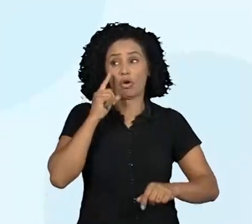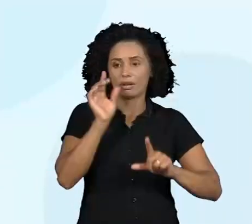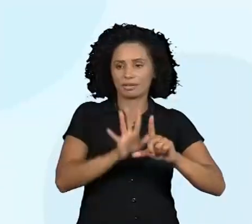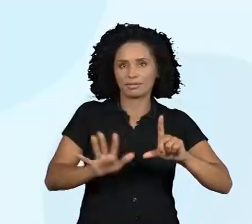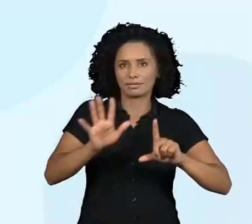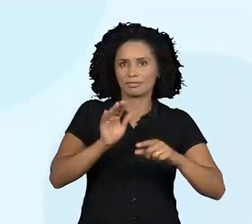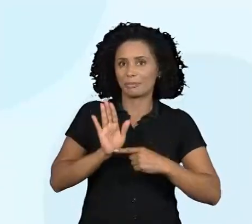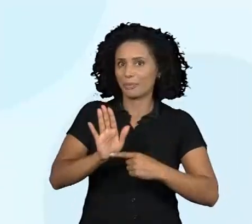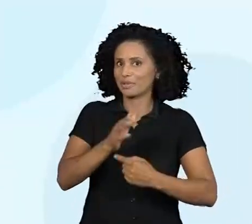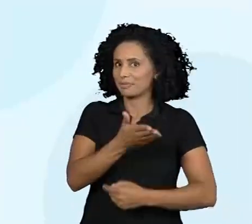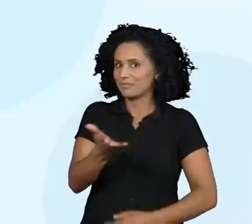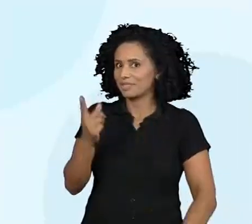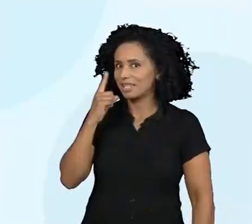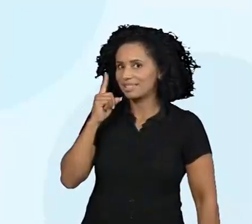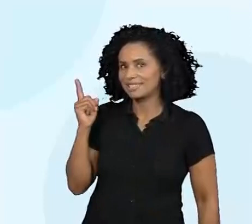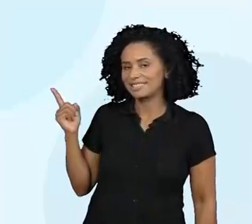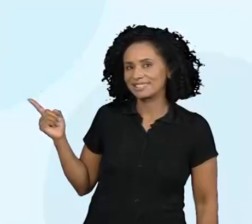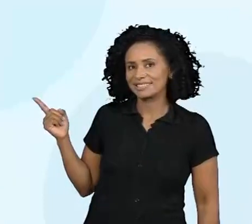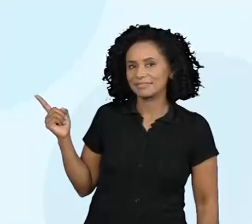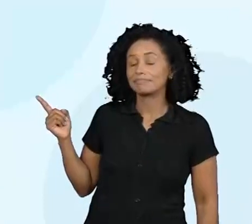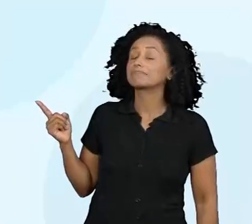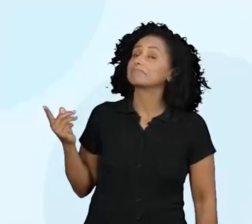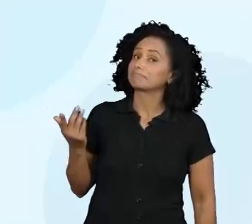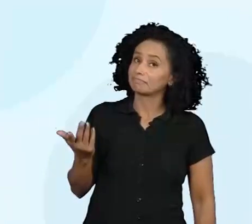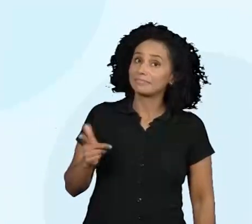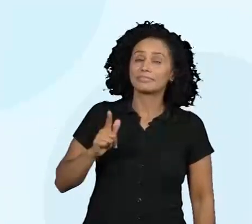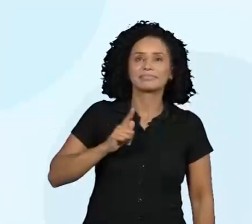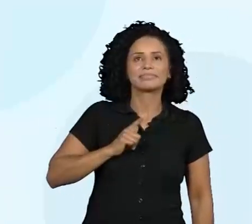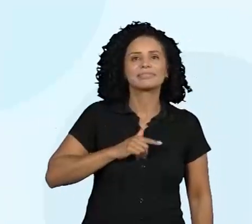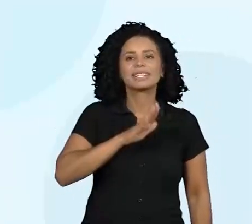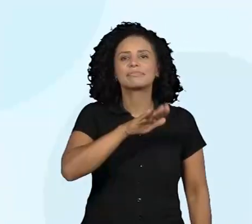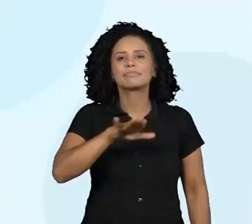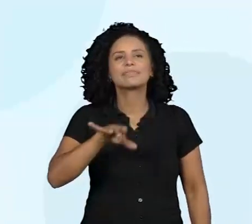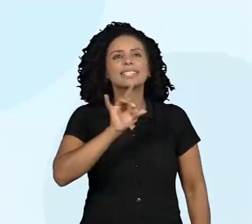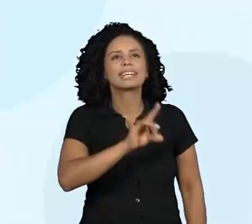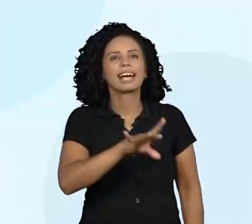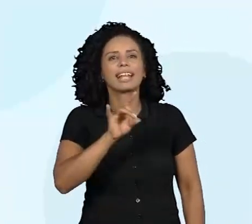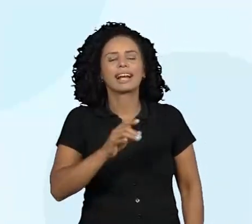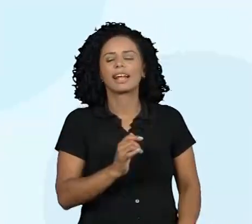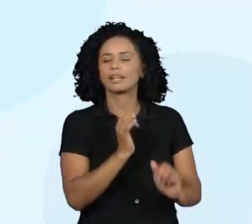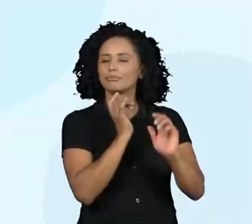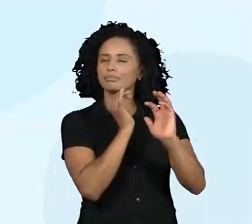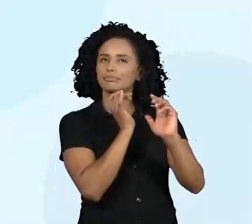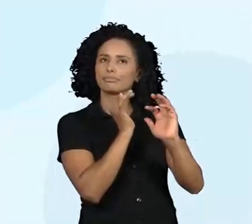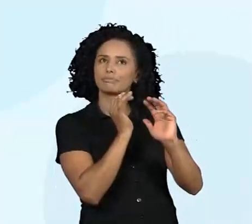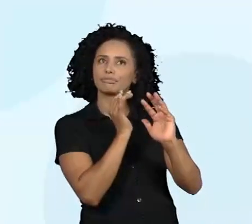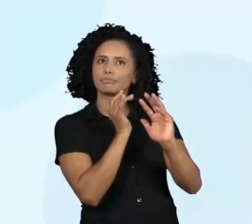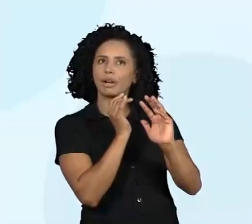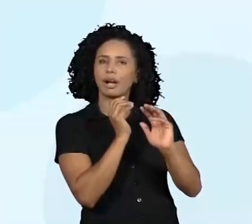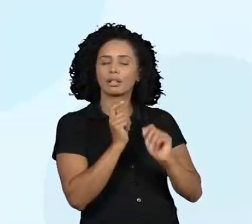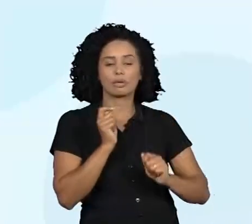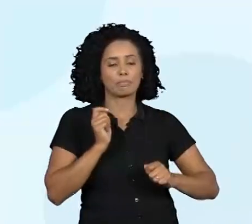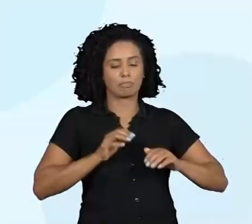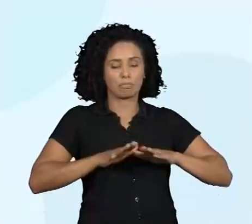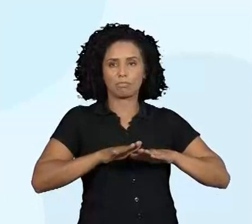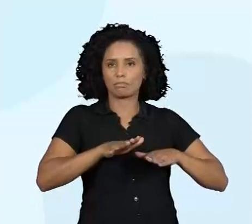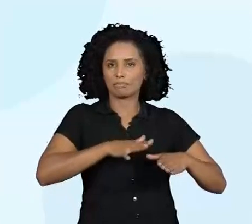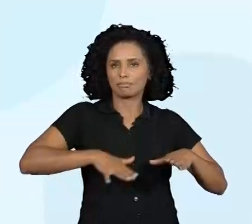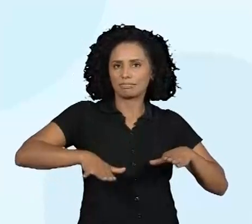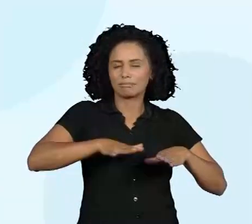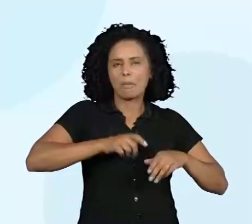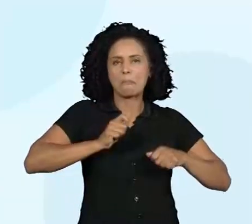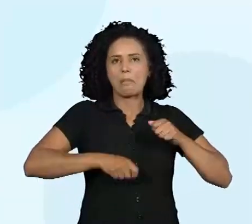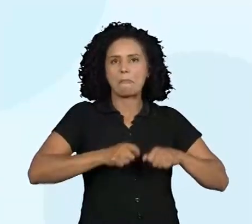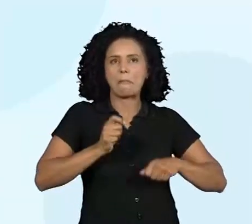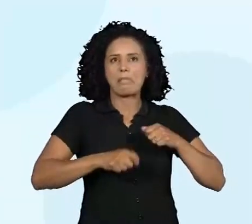imaginar, professora Genô. Exatamente, tem ali alguém com uma flauta, com um violão ou